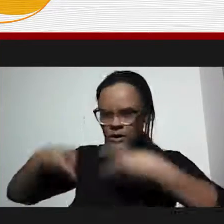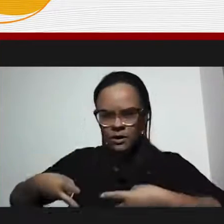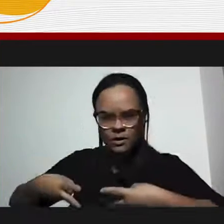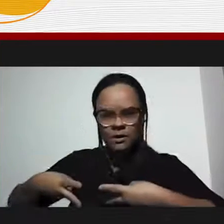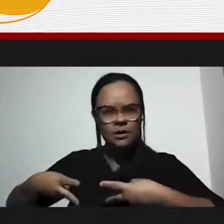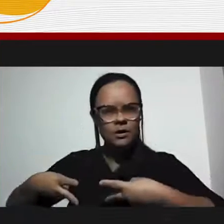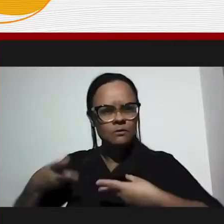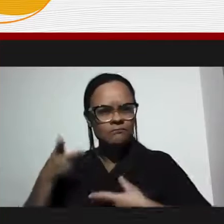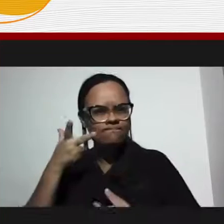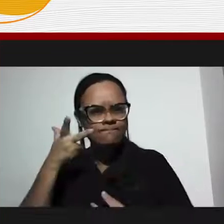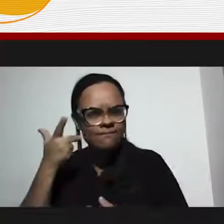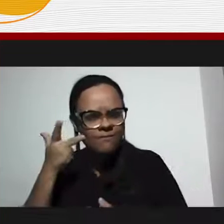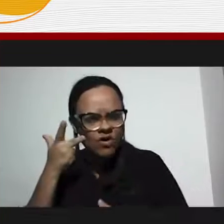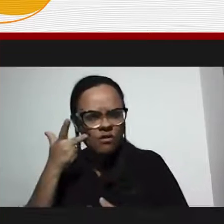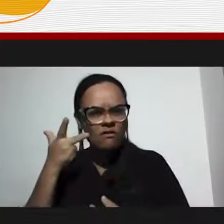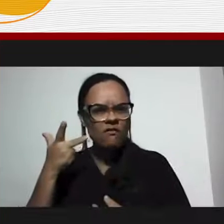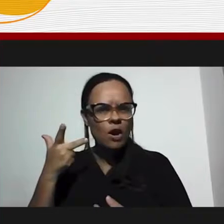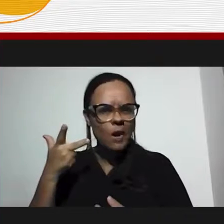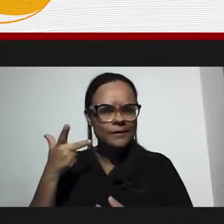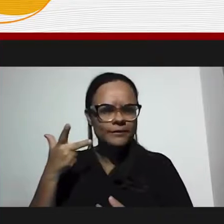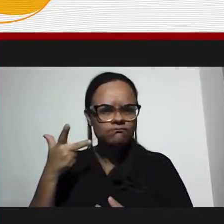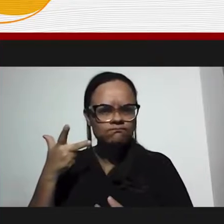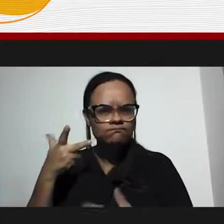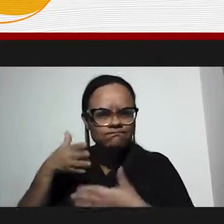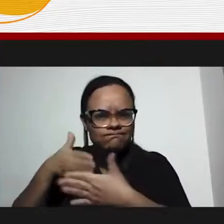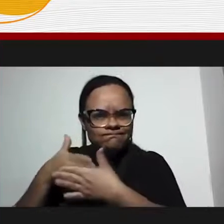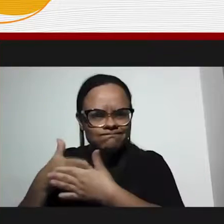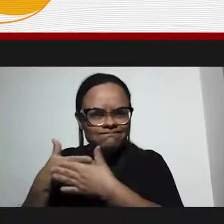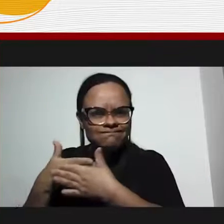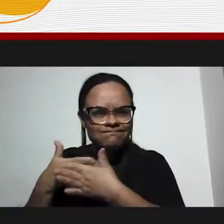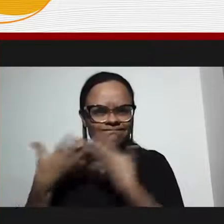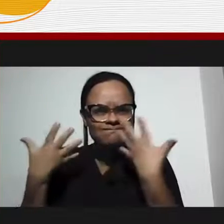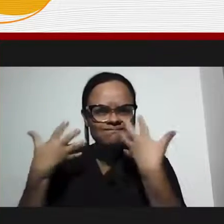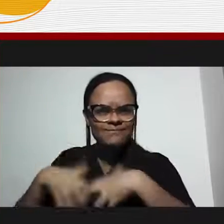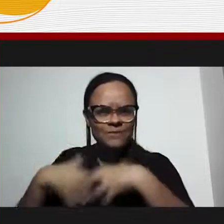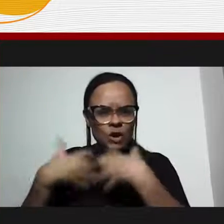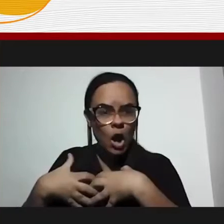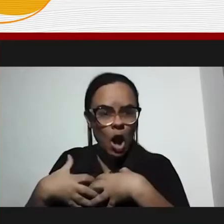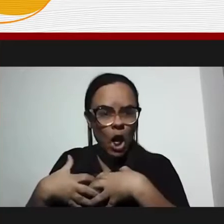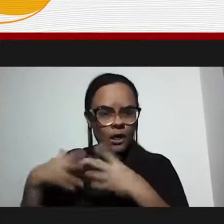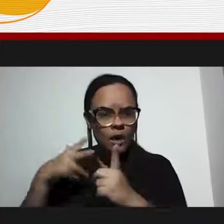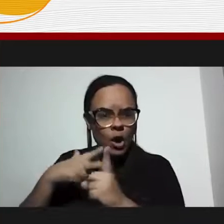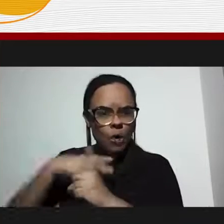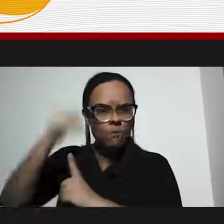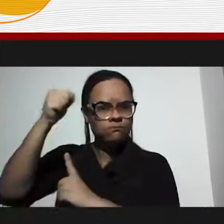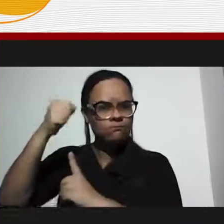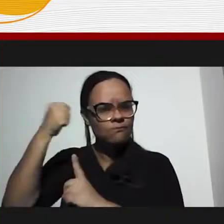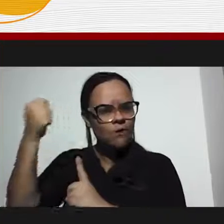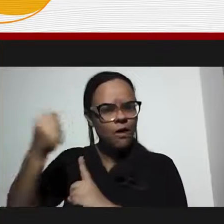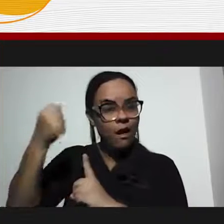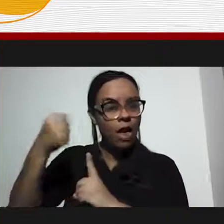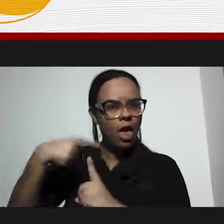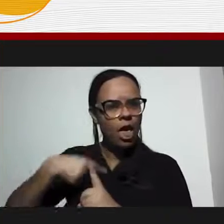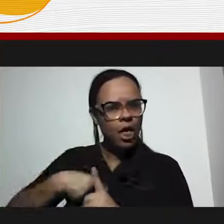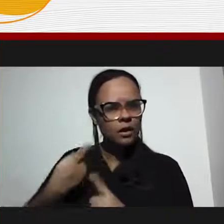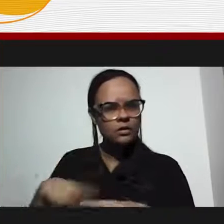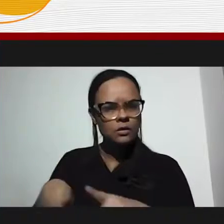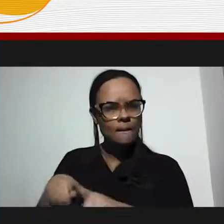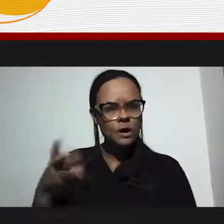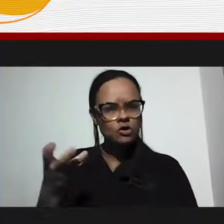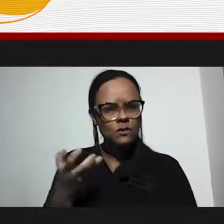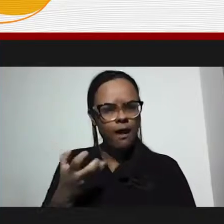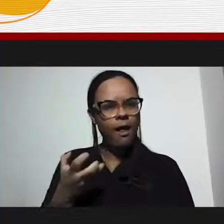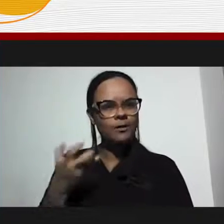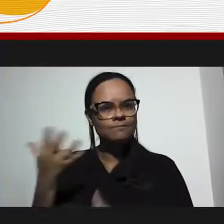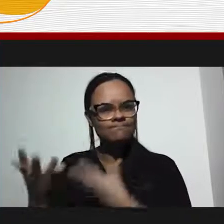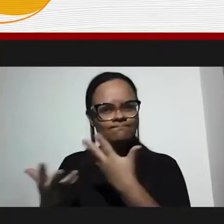mesmo que eu, uma dificuldade igual, né? E eles são campeões, por que não? E aí comecei a me dedicar,